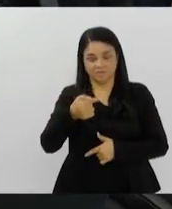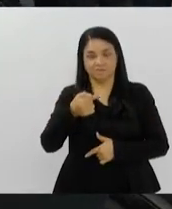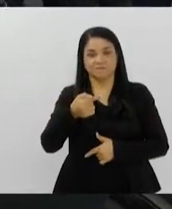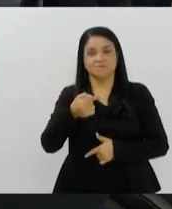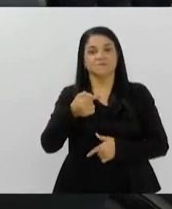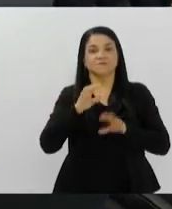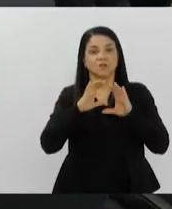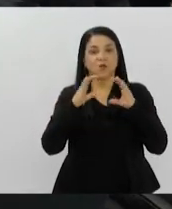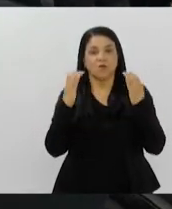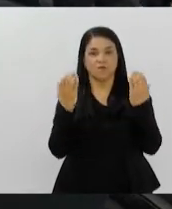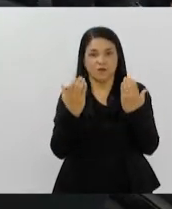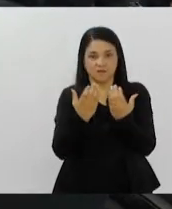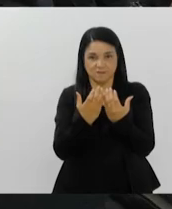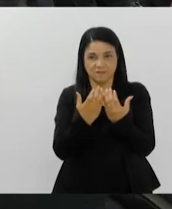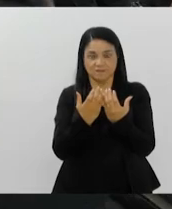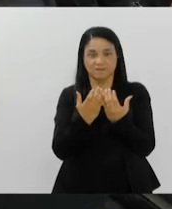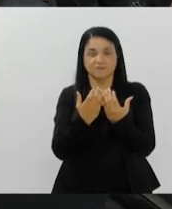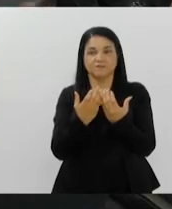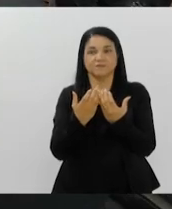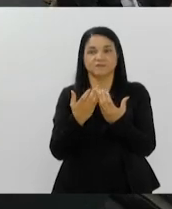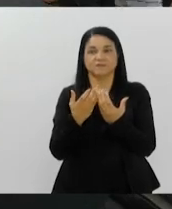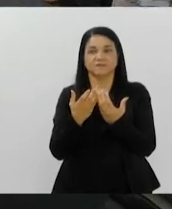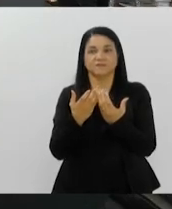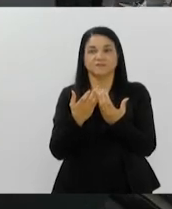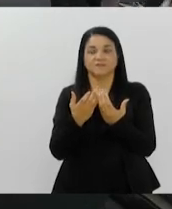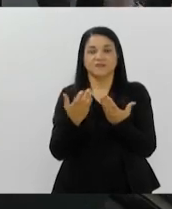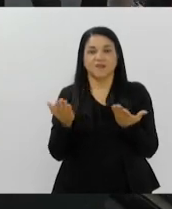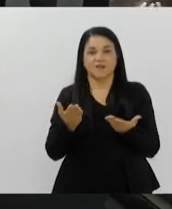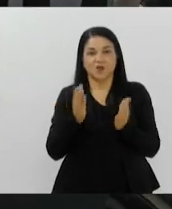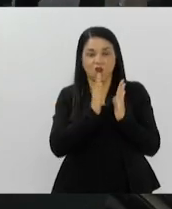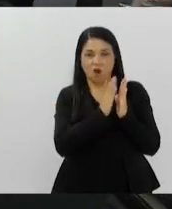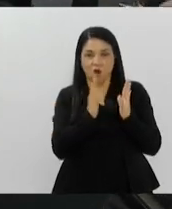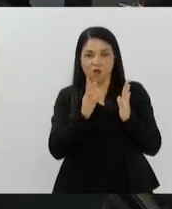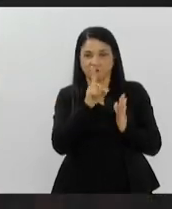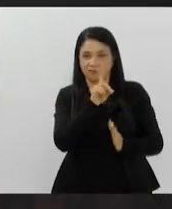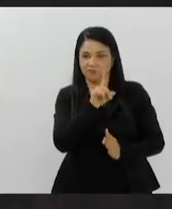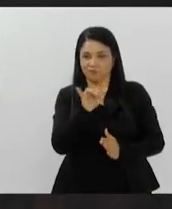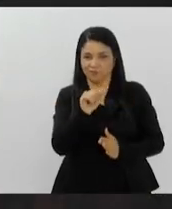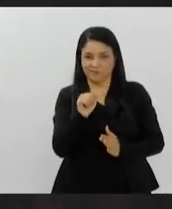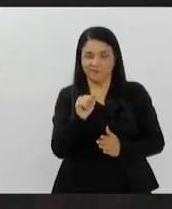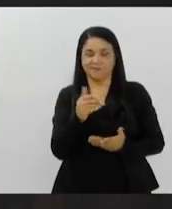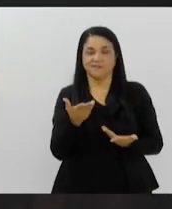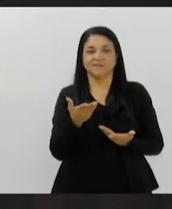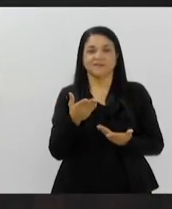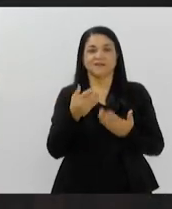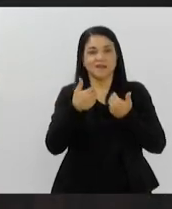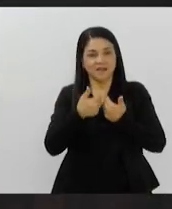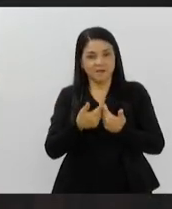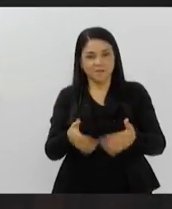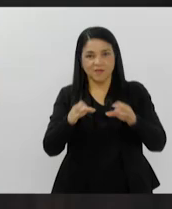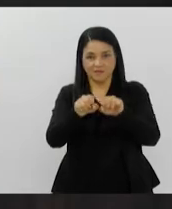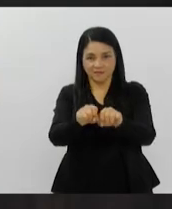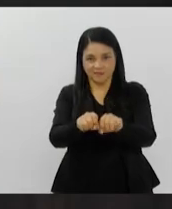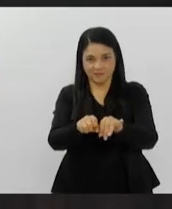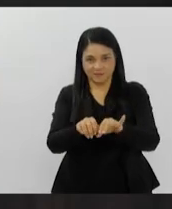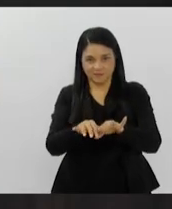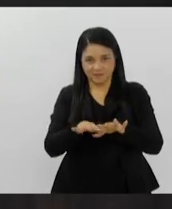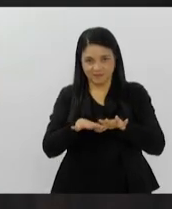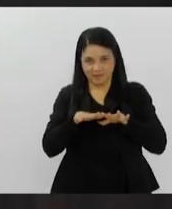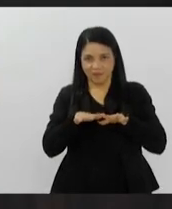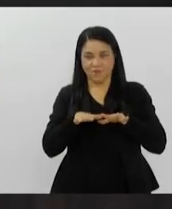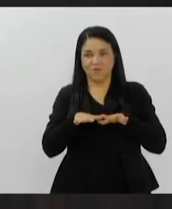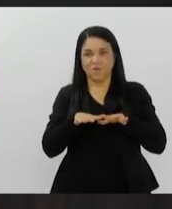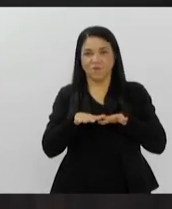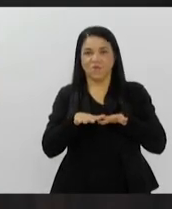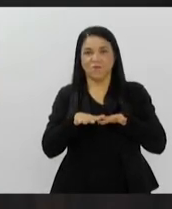Conferência e passo à ordem do dia. Está reaberta a